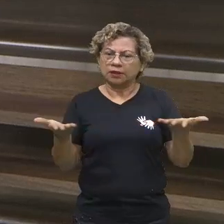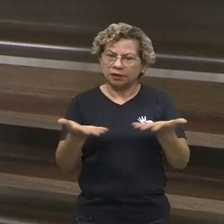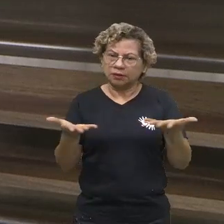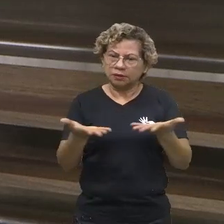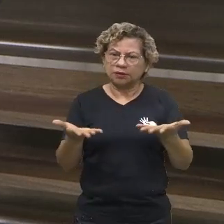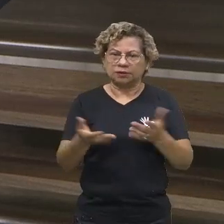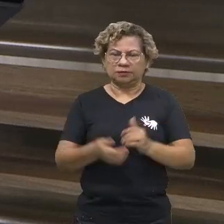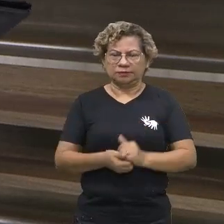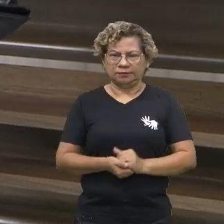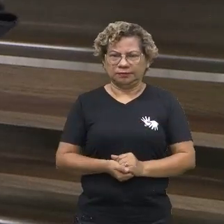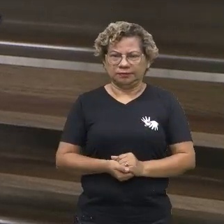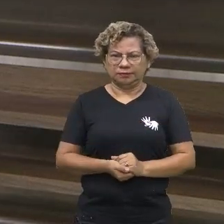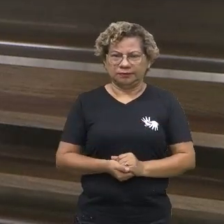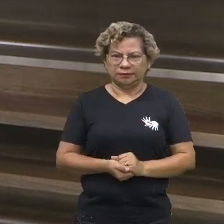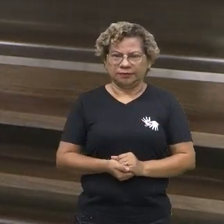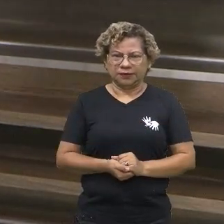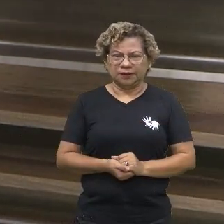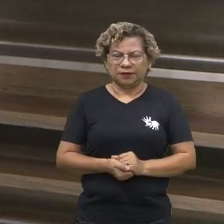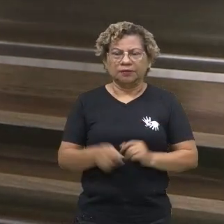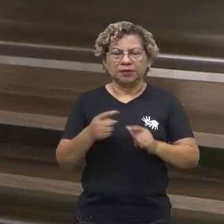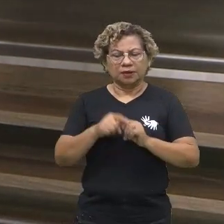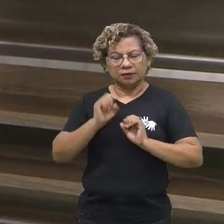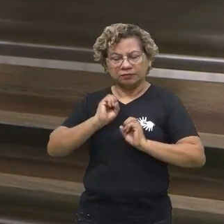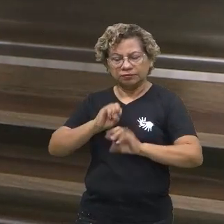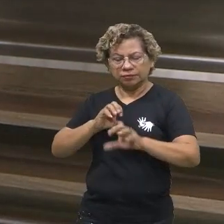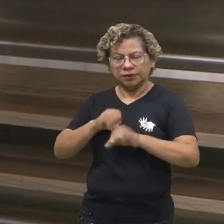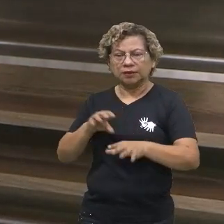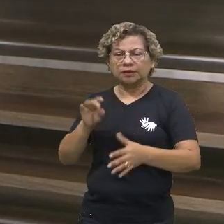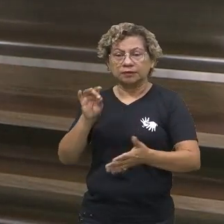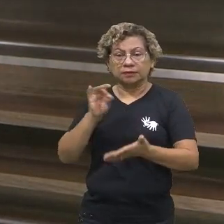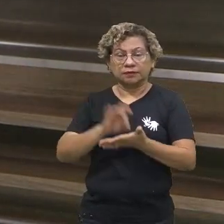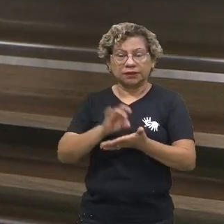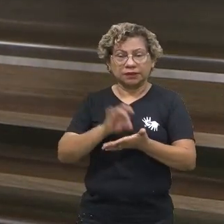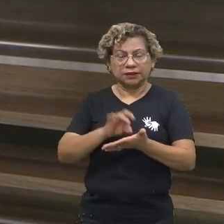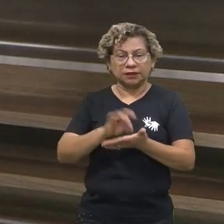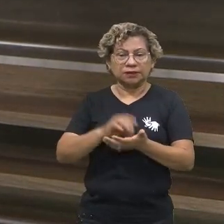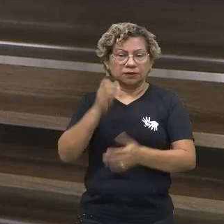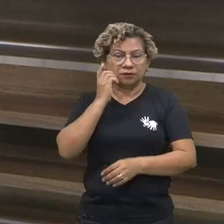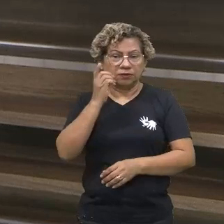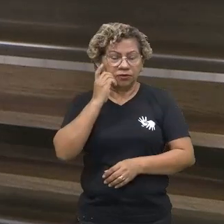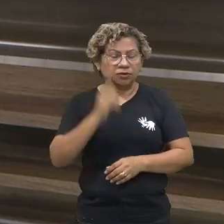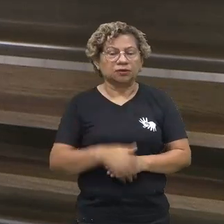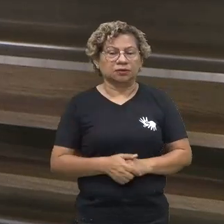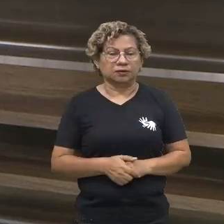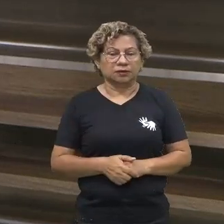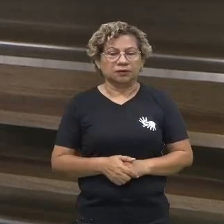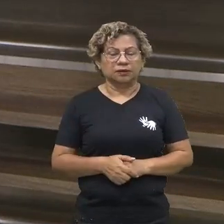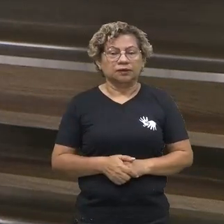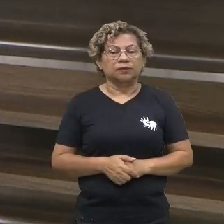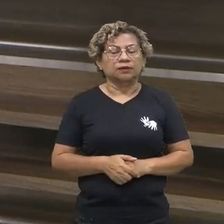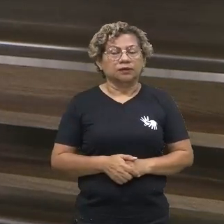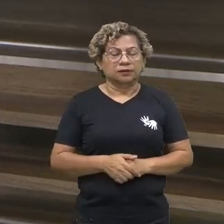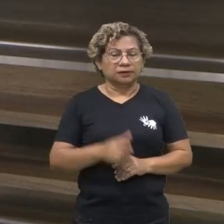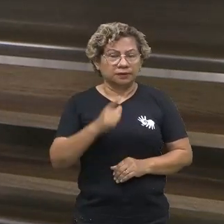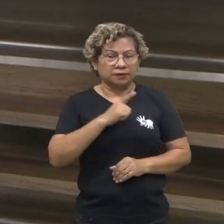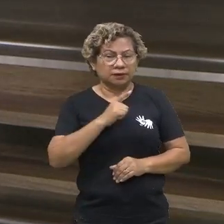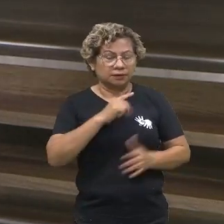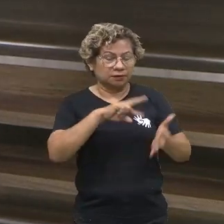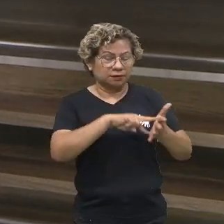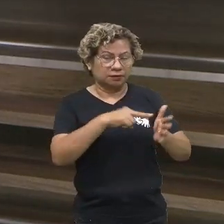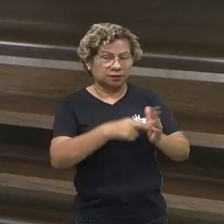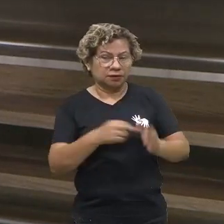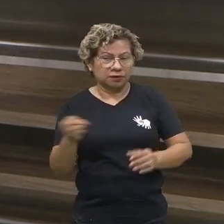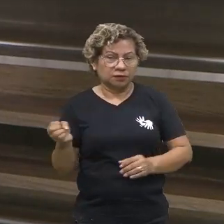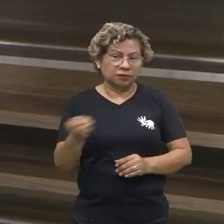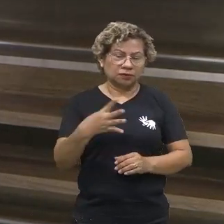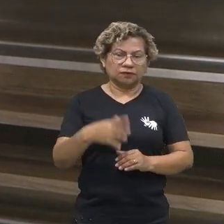para vocês que ele é aplicado à realidade local, dando um novo sentido, um novo significado para